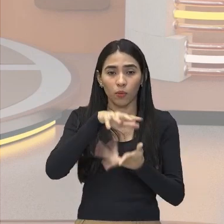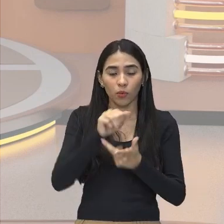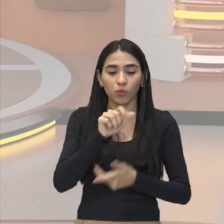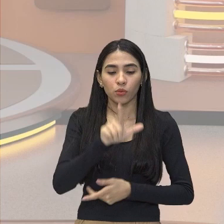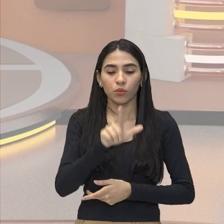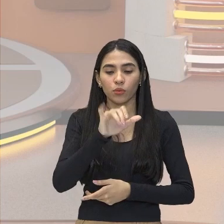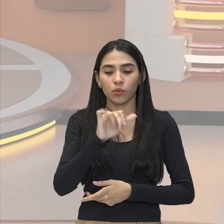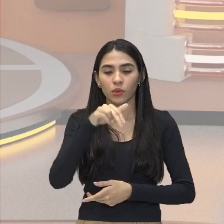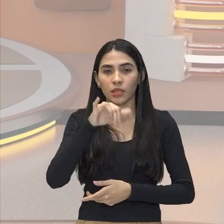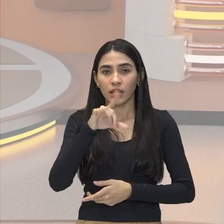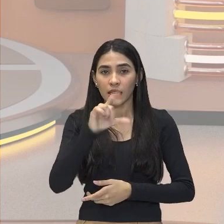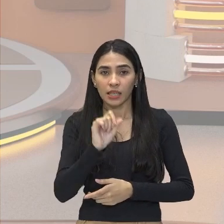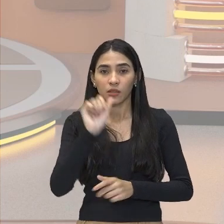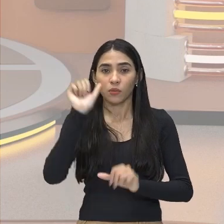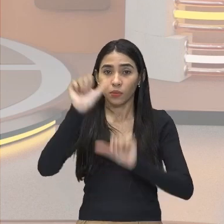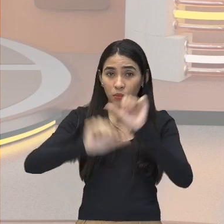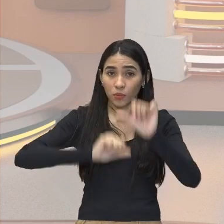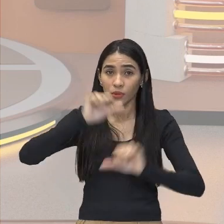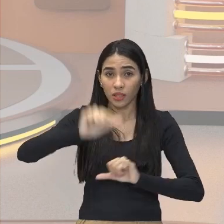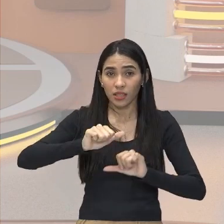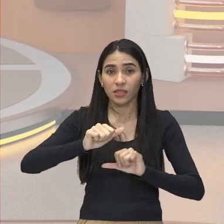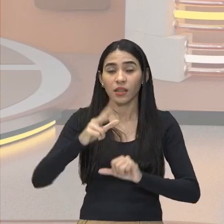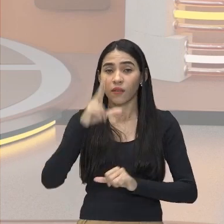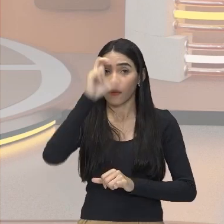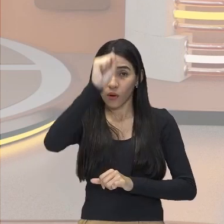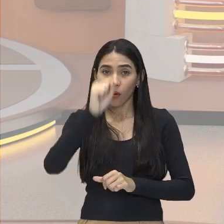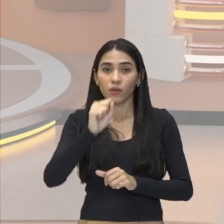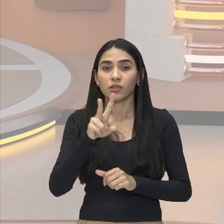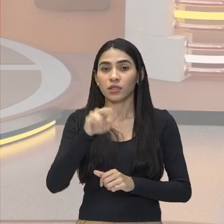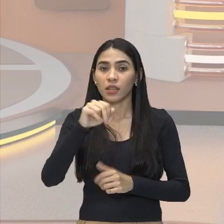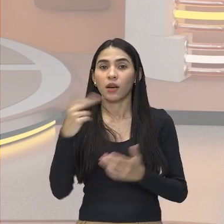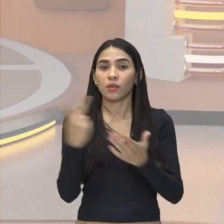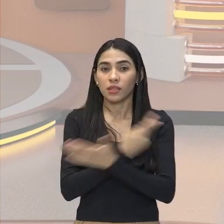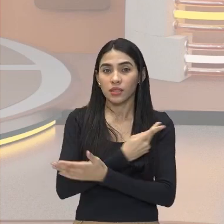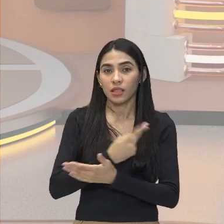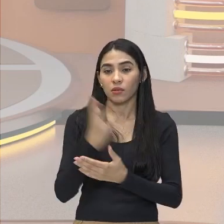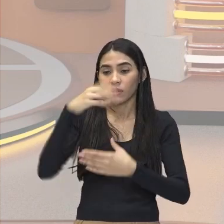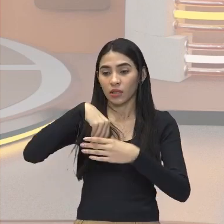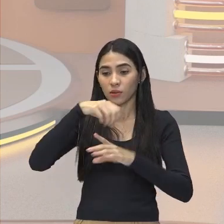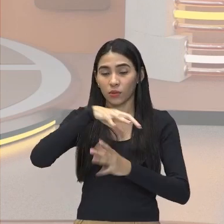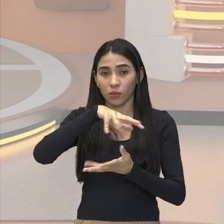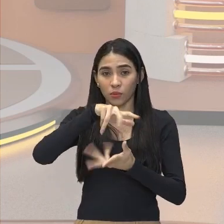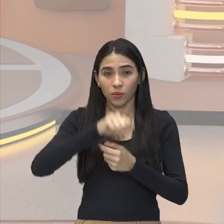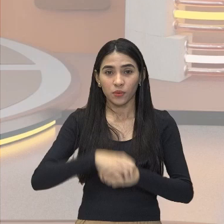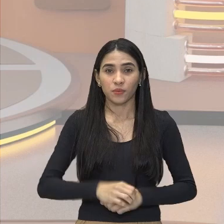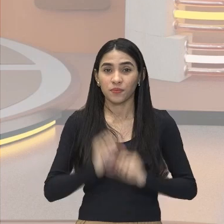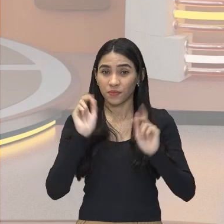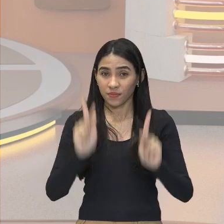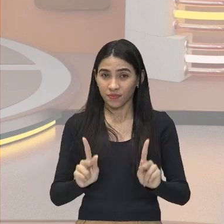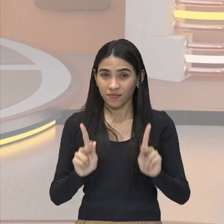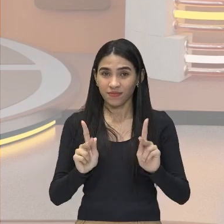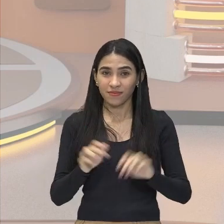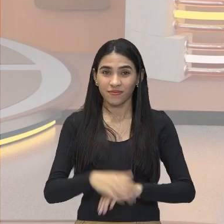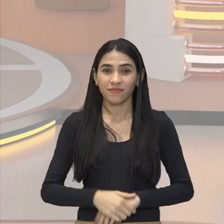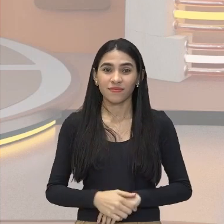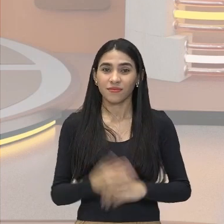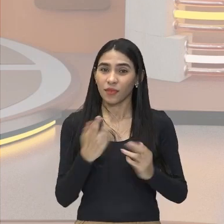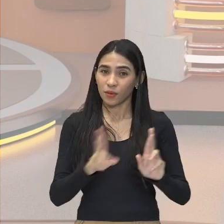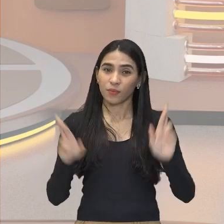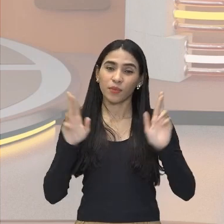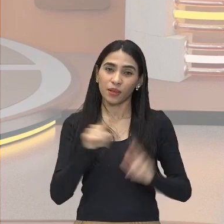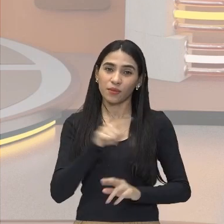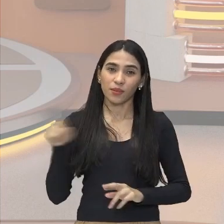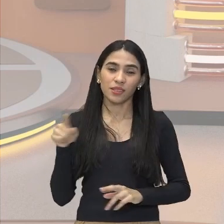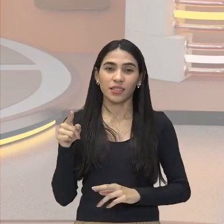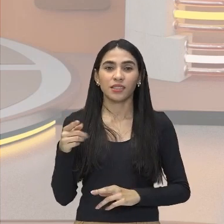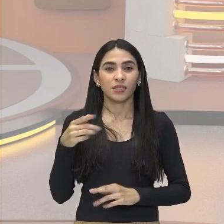liquidez, nessa mudança constante que está acontecendo dentro do nosso mundo. Tá bom então, pessoal? Eu espero que